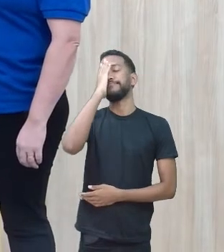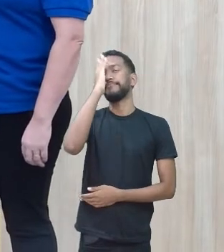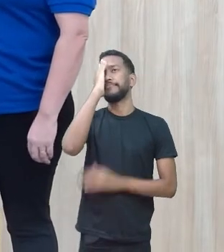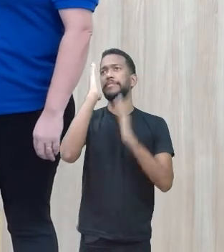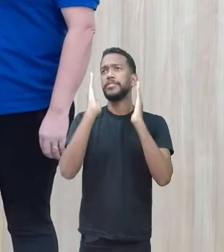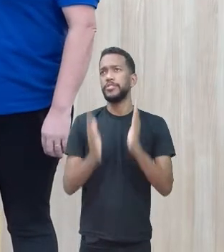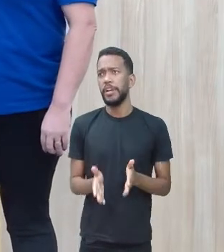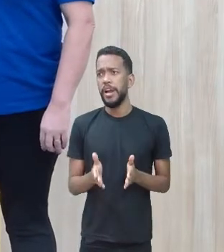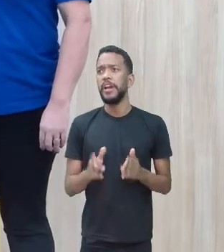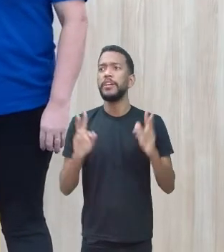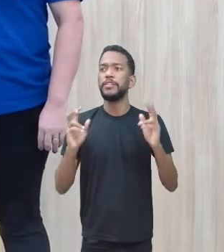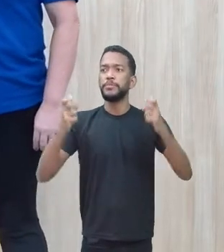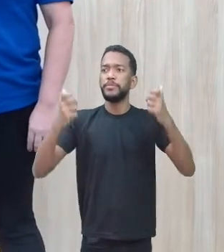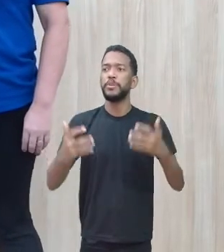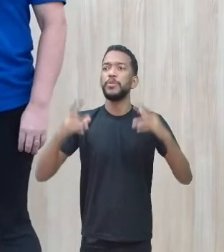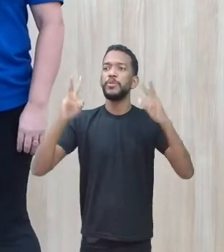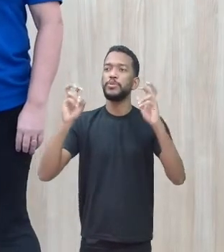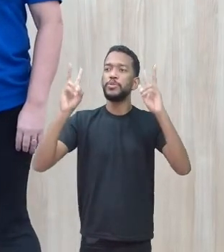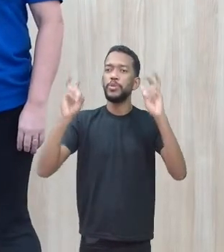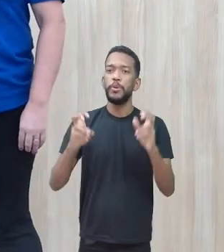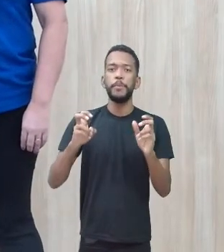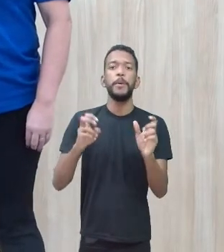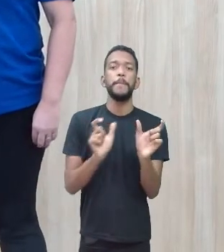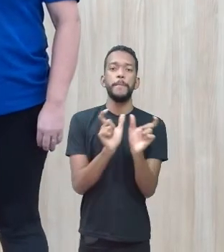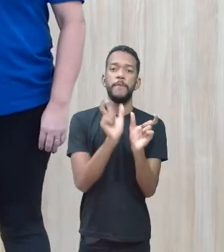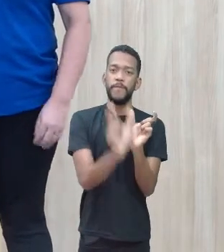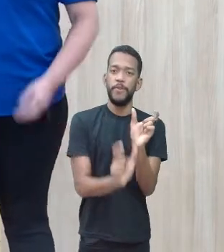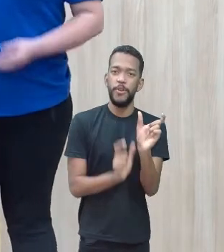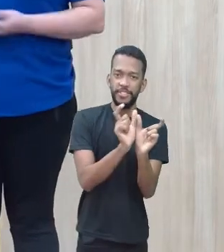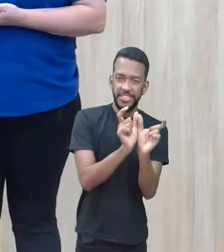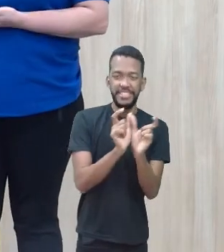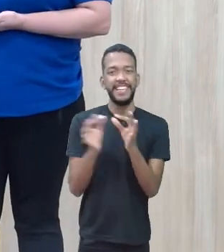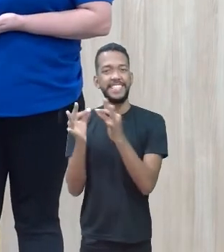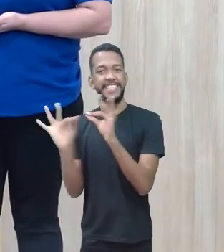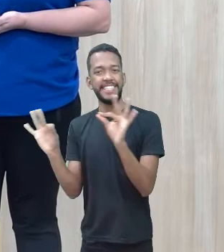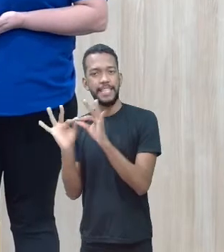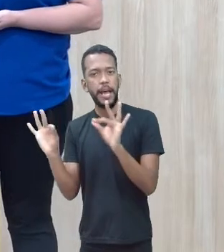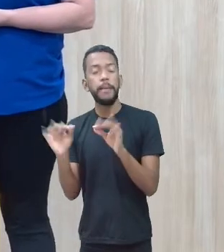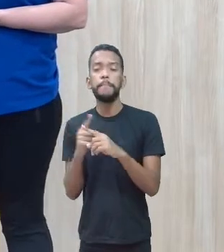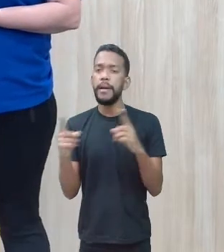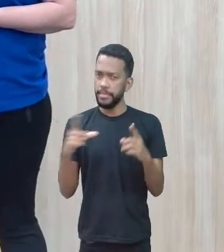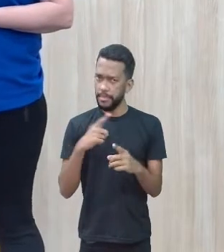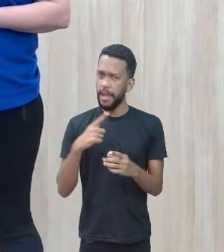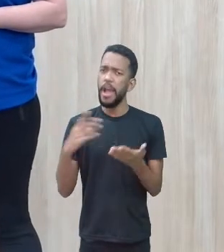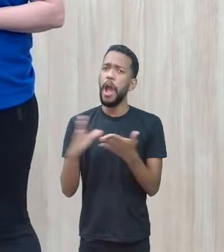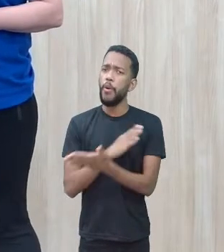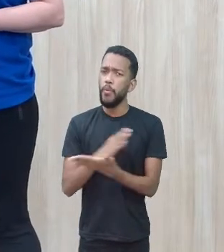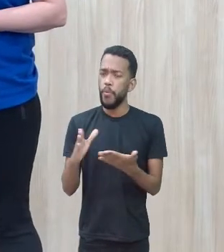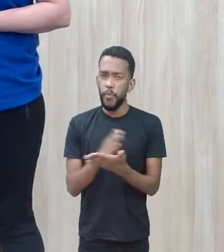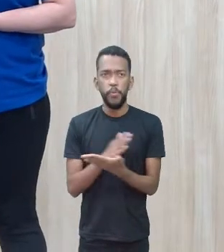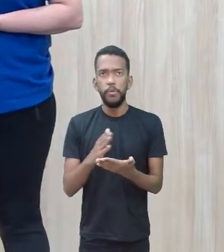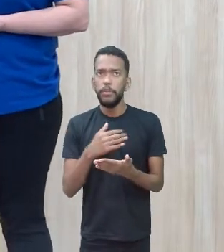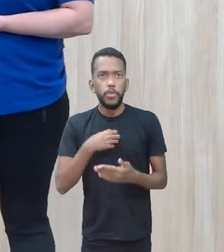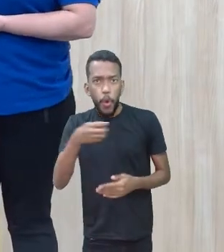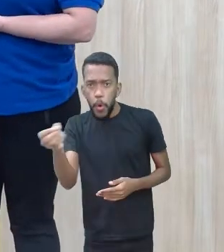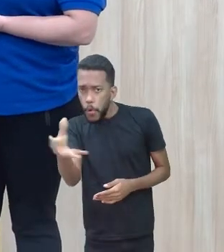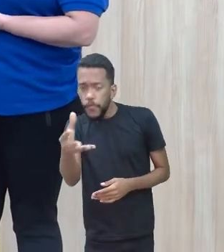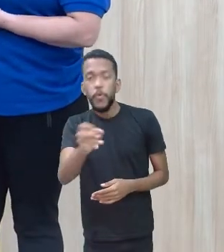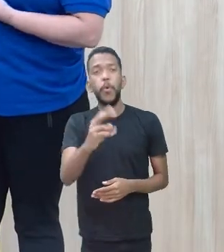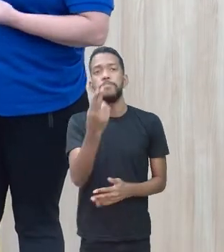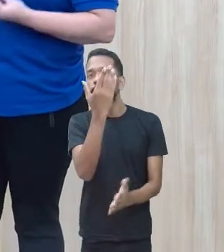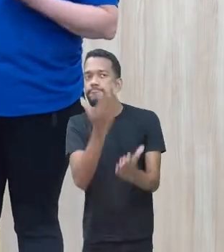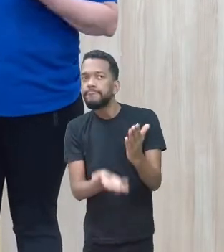sobre morfologia, sintaxe, e tem aqueles que são novatos ou perderam a aula daquele dia e